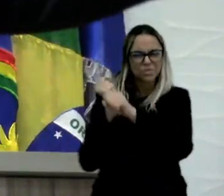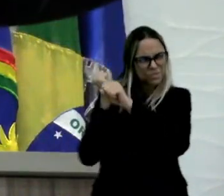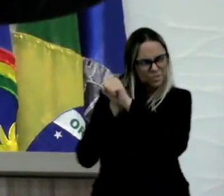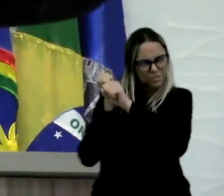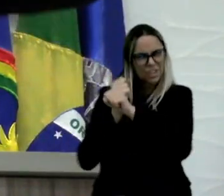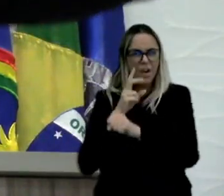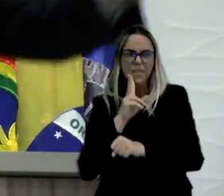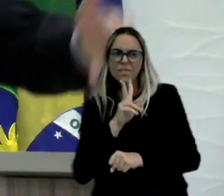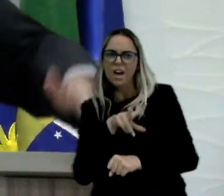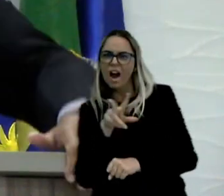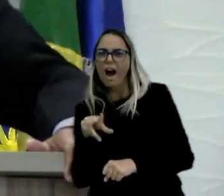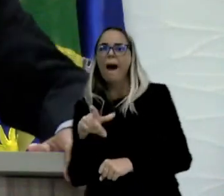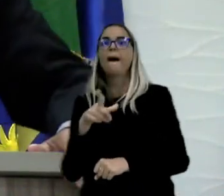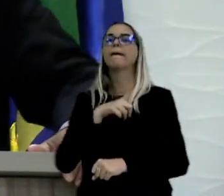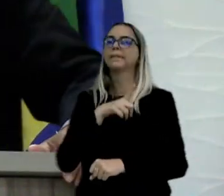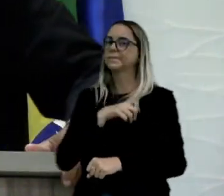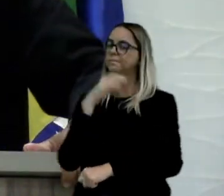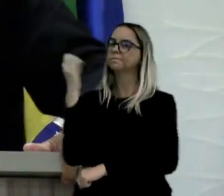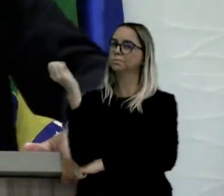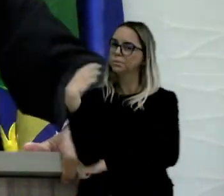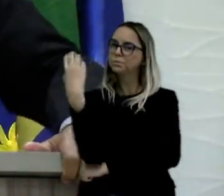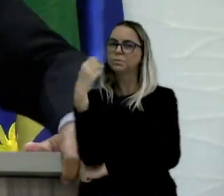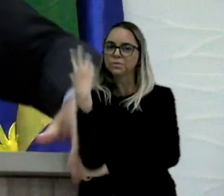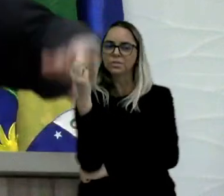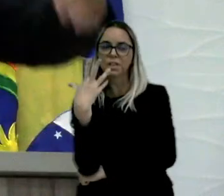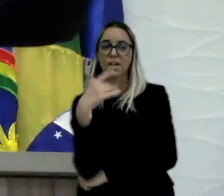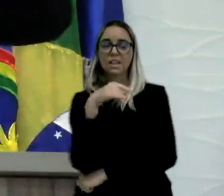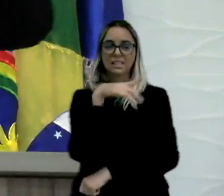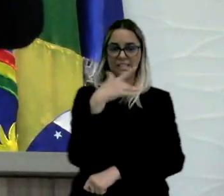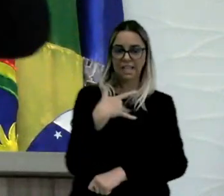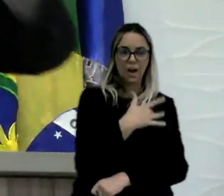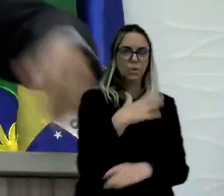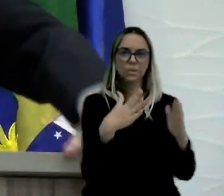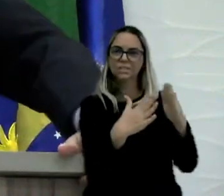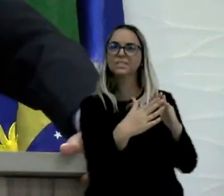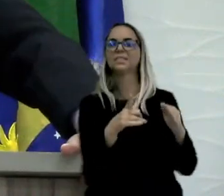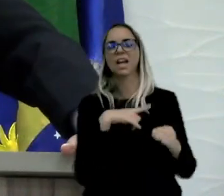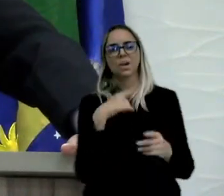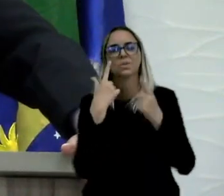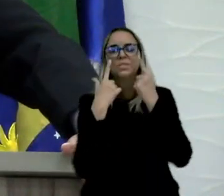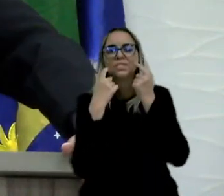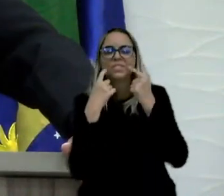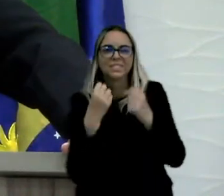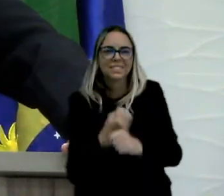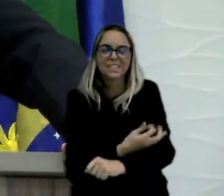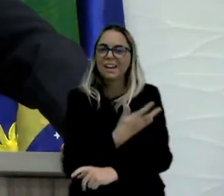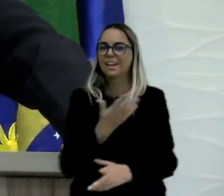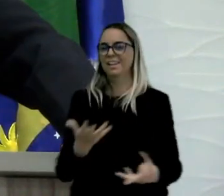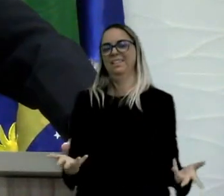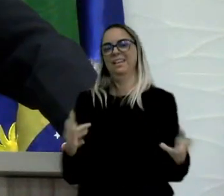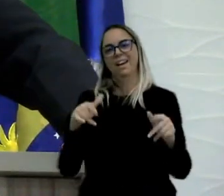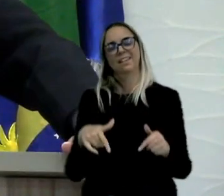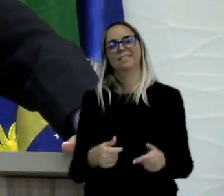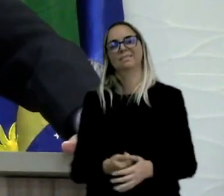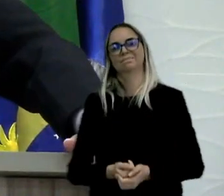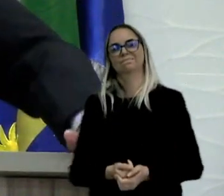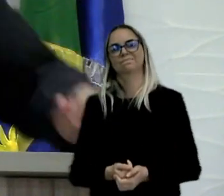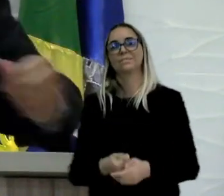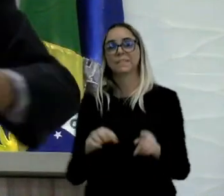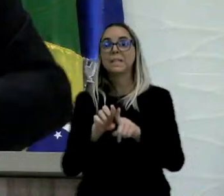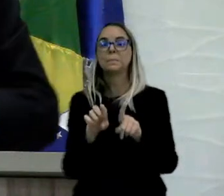eu vejo as ambulâncias nos postinhos de saúde meu choro é é por causa disso meu choro também sabe o que